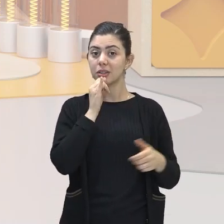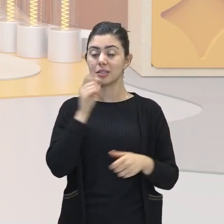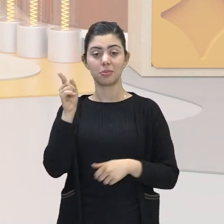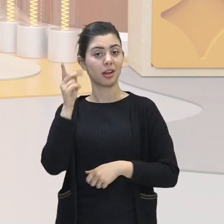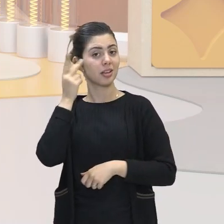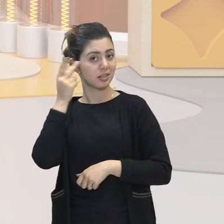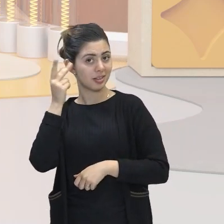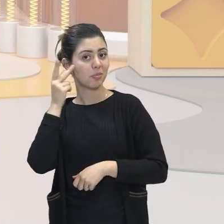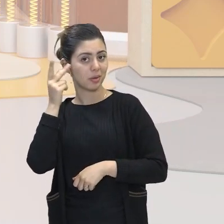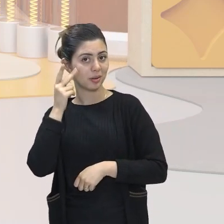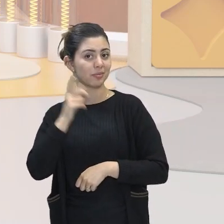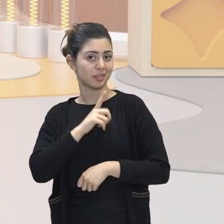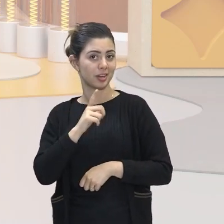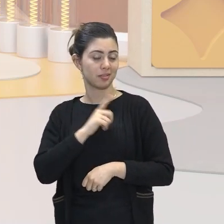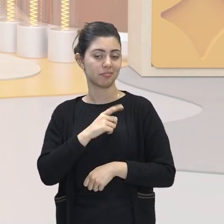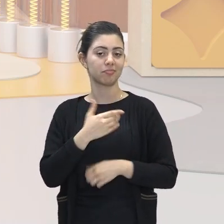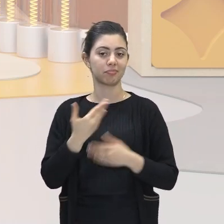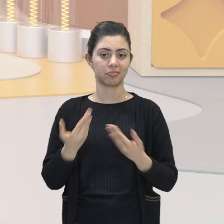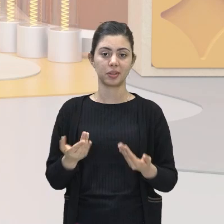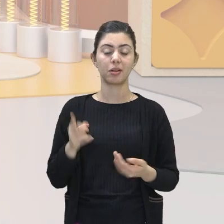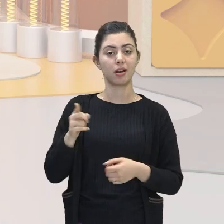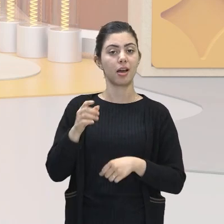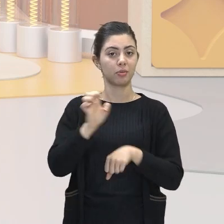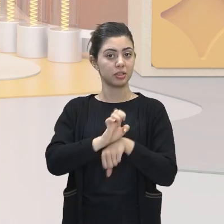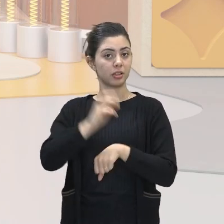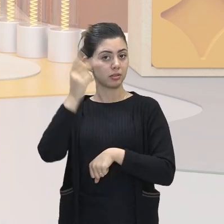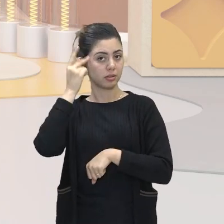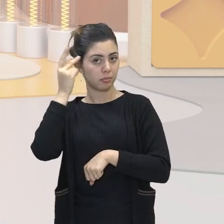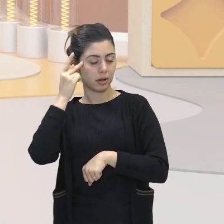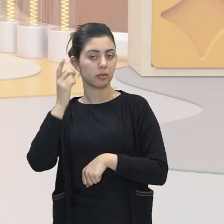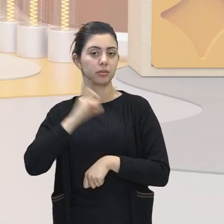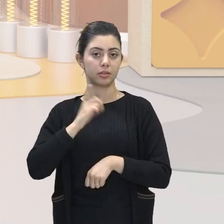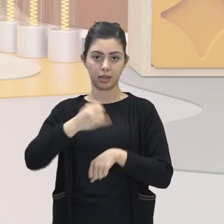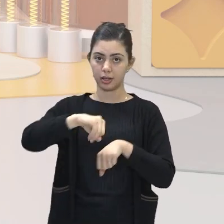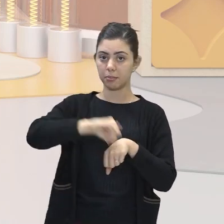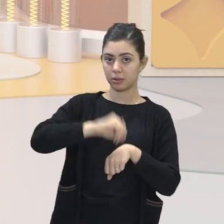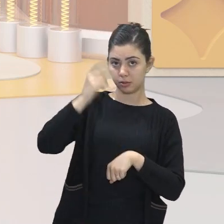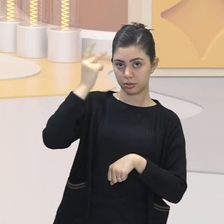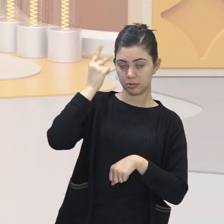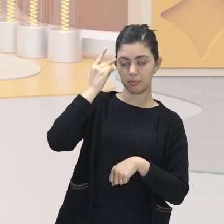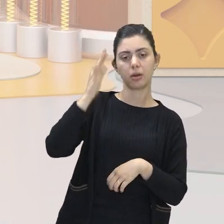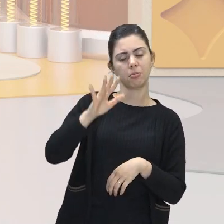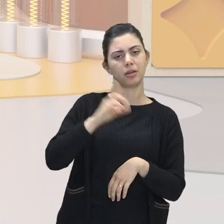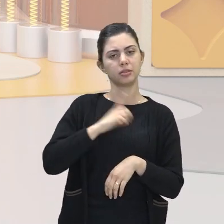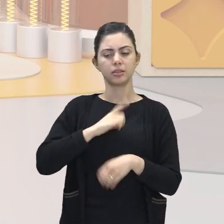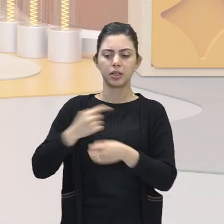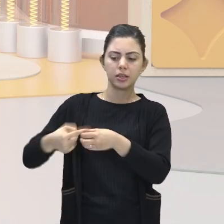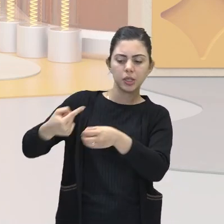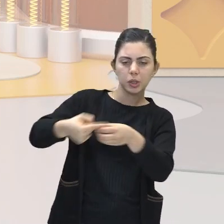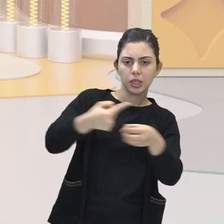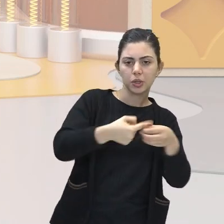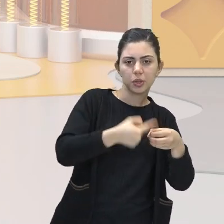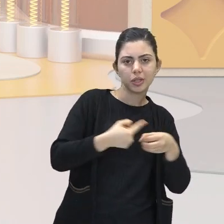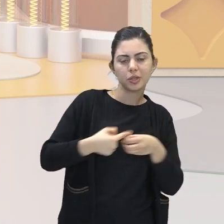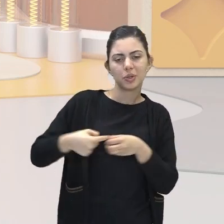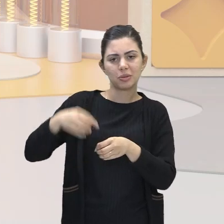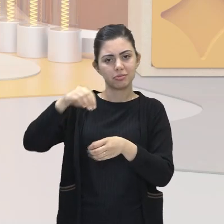vários exemplos ali. O estado de São Paulo tem a capital, que é a cidade de São Paulo, e tem várias outras cidades ali que